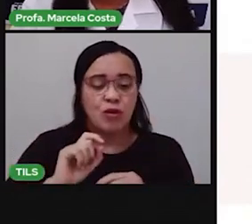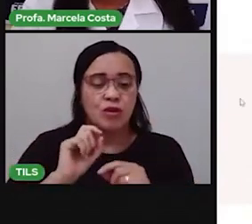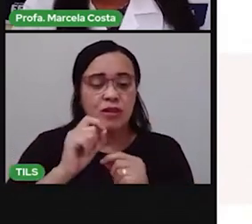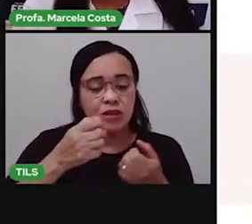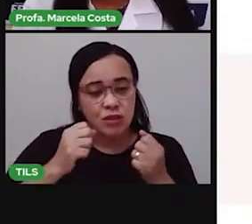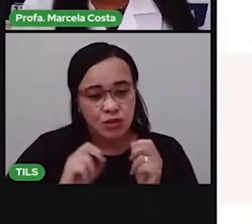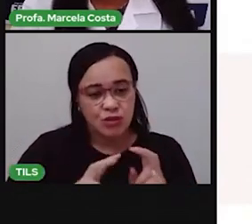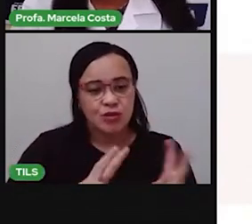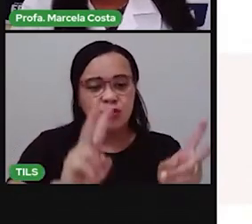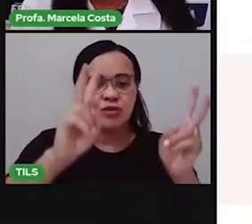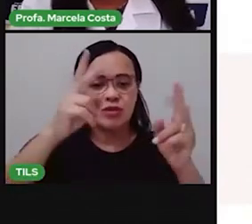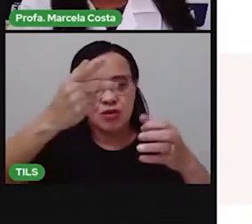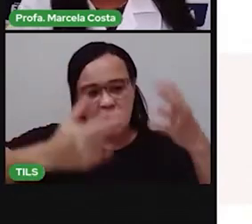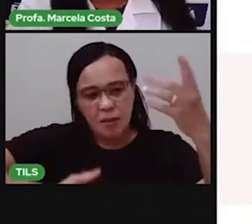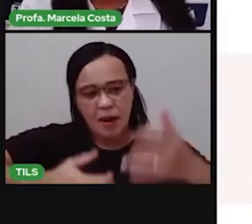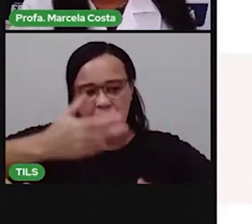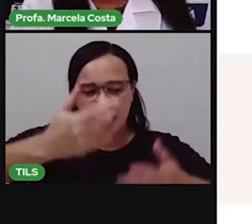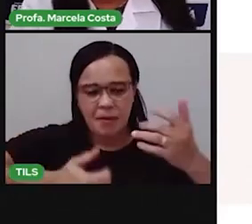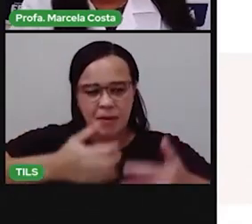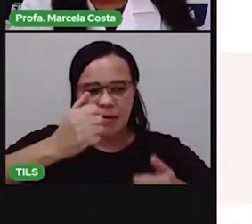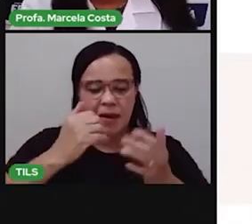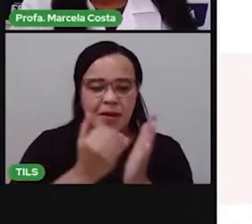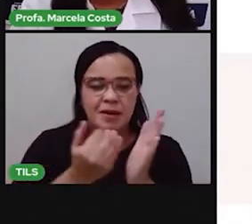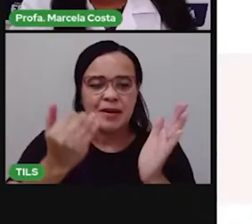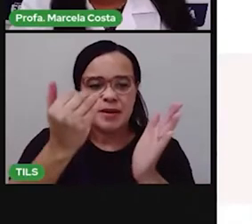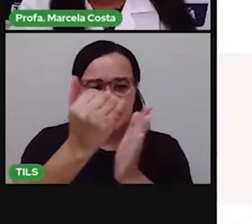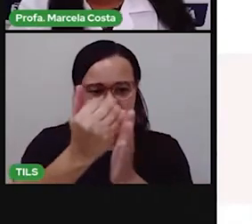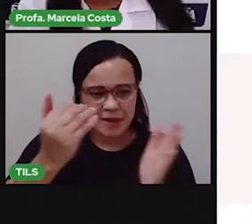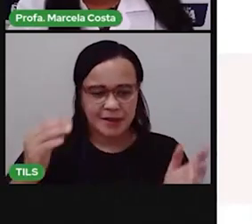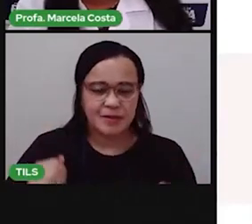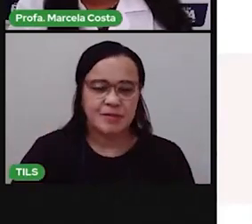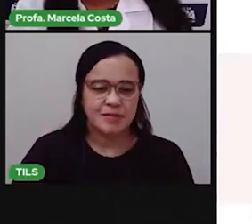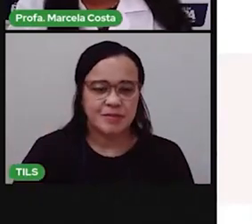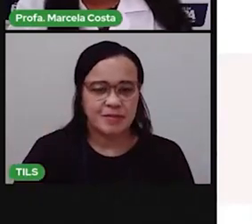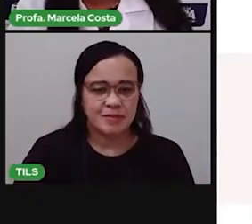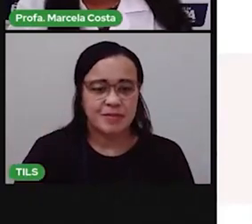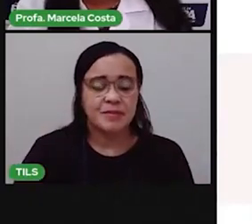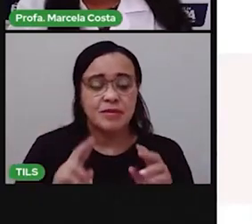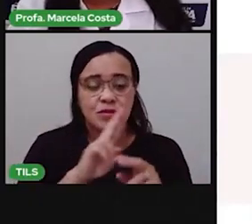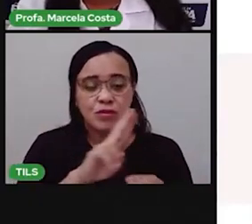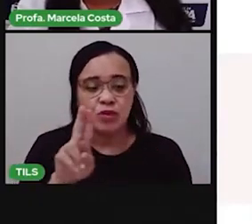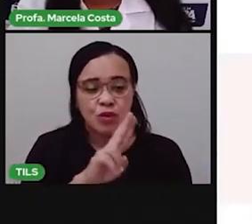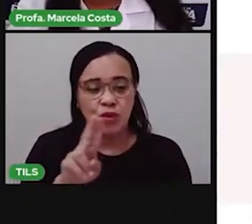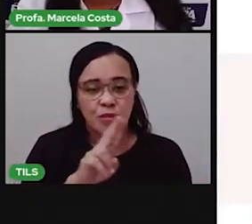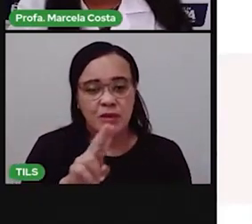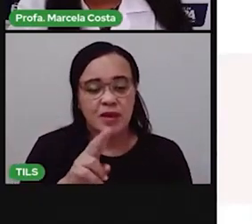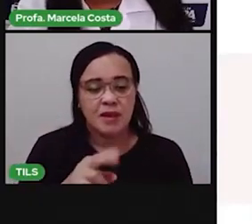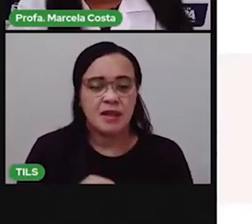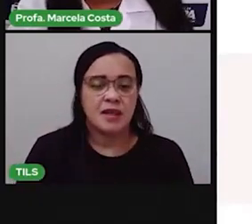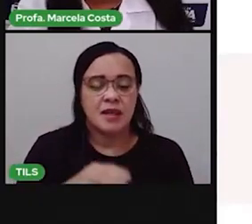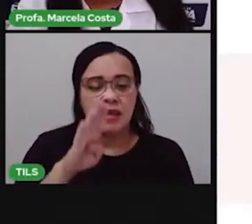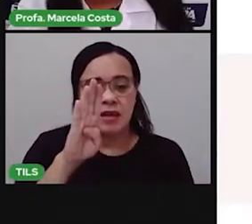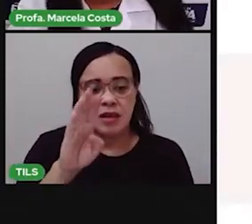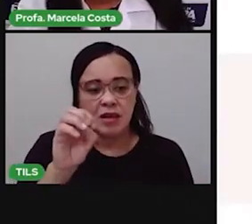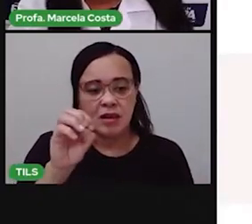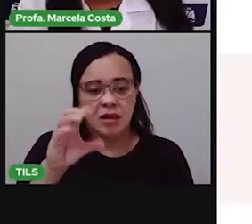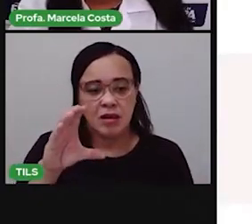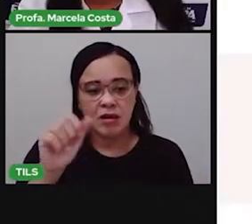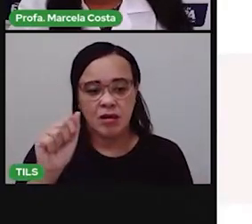gente continua falando um pouquinho dele. Então, o nome dessa parlenda é Boca